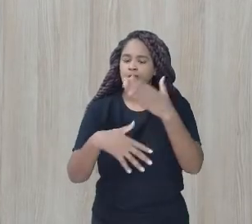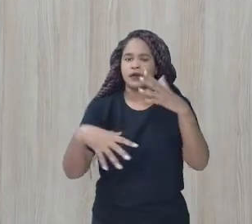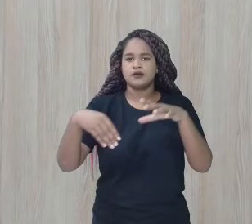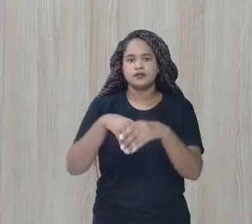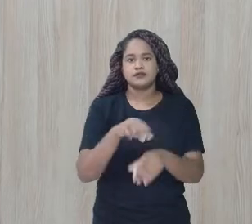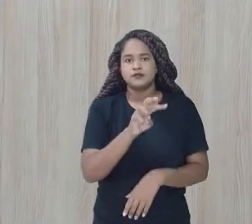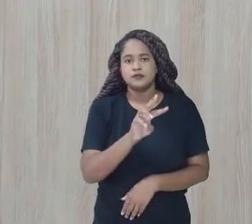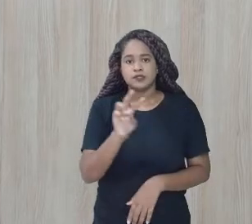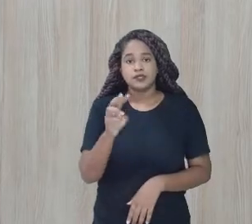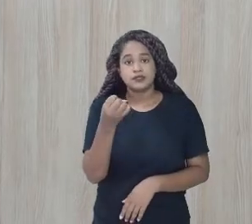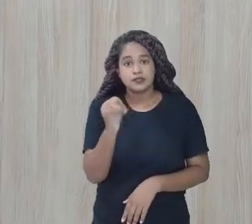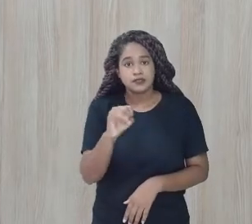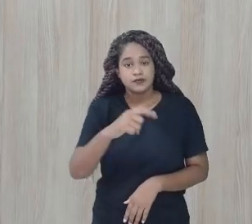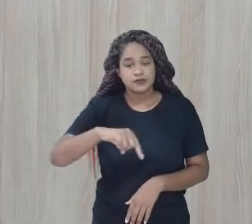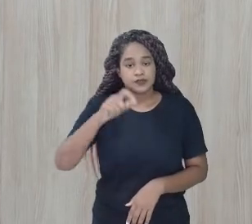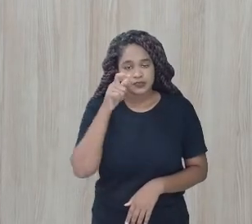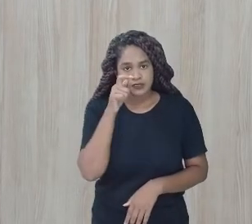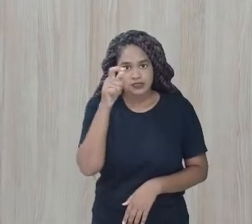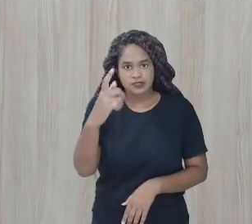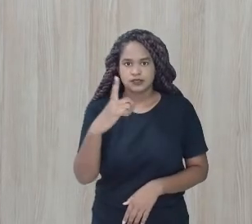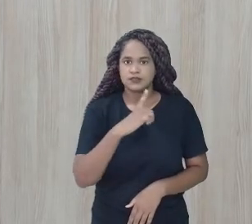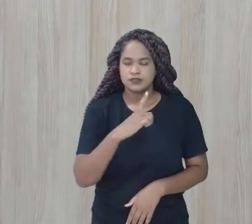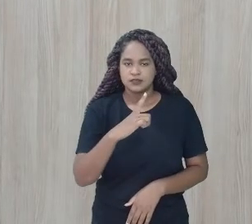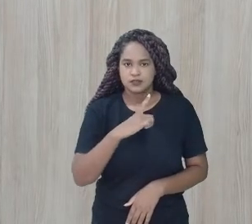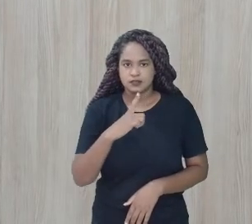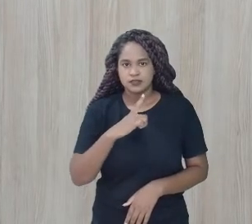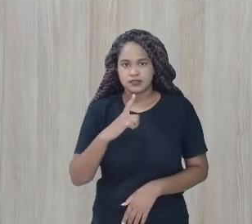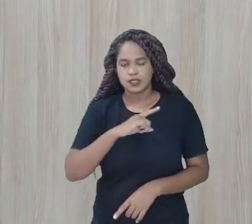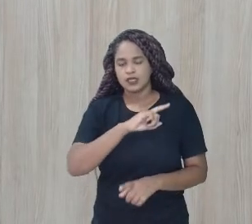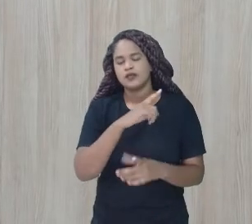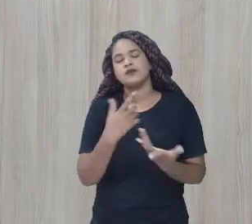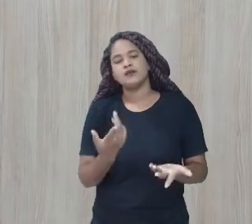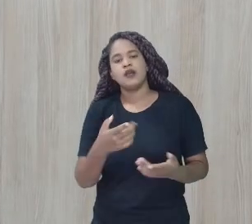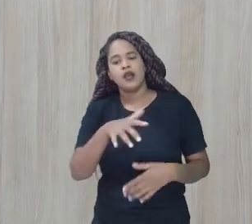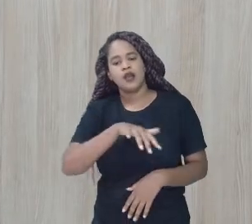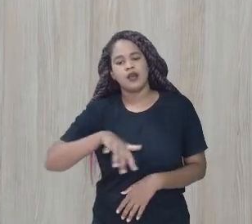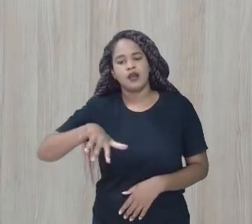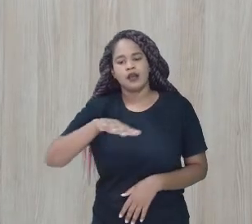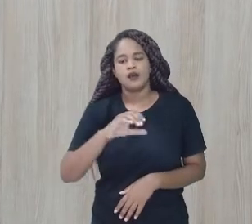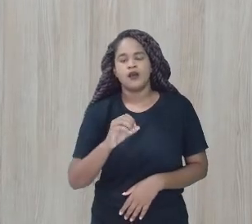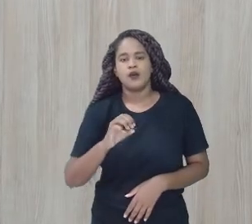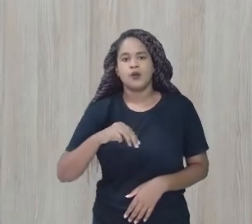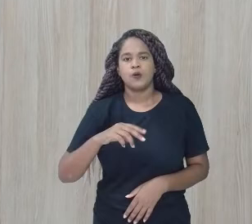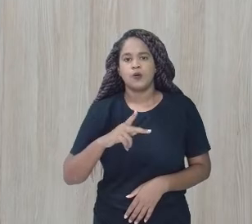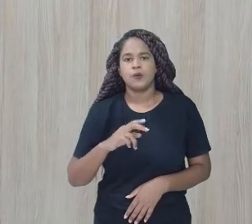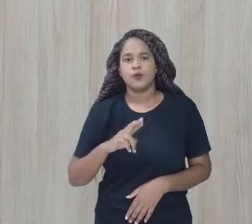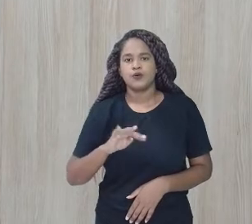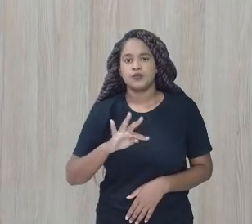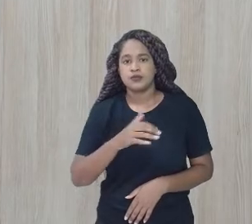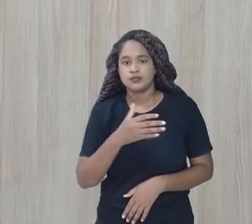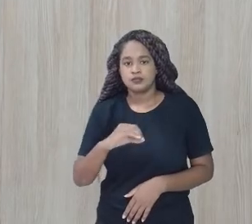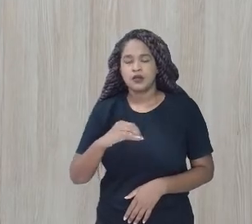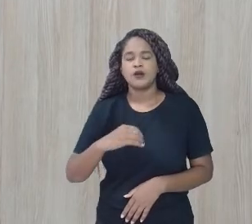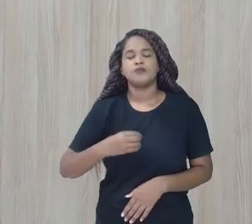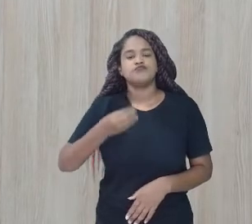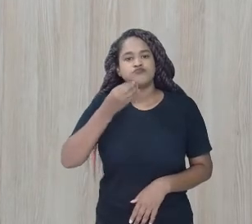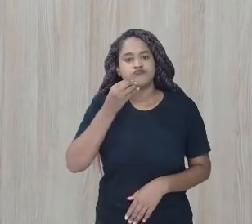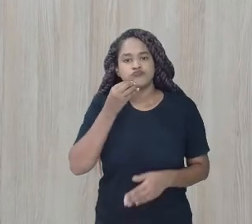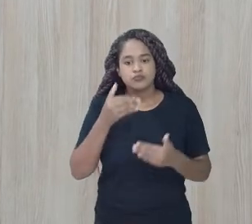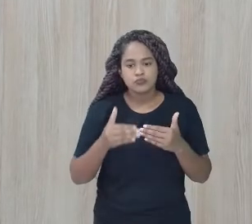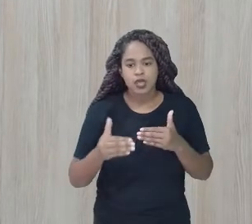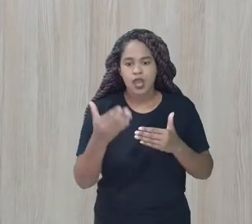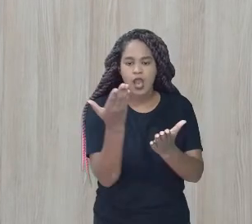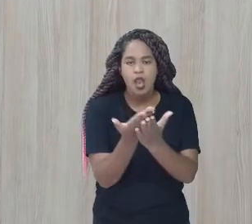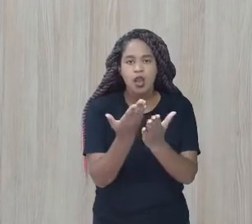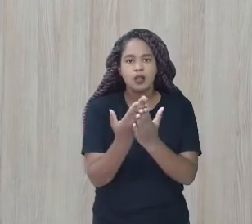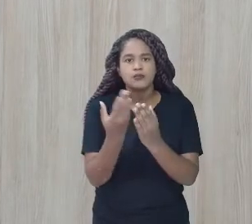se interessar por esse primeiro momento, né, que a gente trouxe aqui a ideia da computação, vou ver se em outras aulas eu consigo trazer mais um pouquinho, porque é